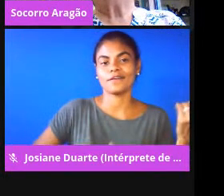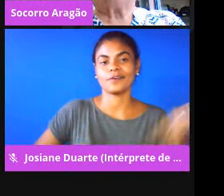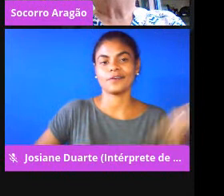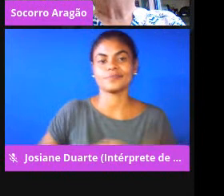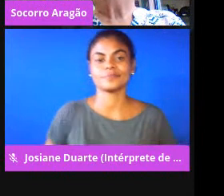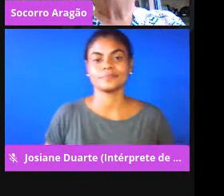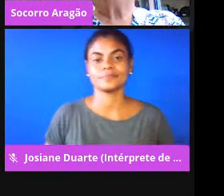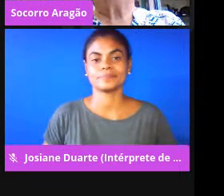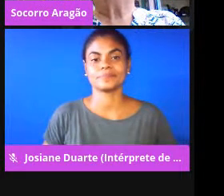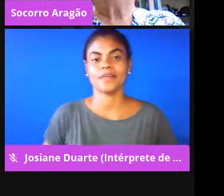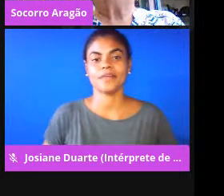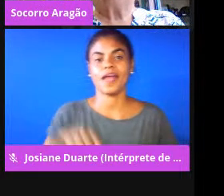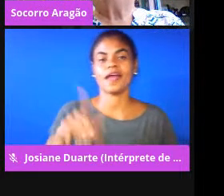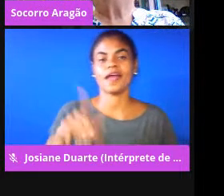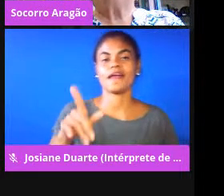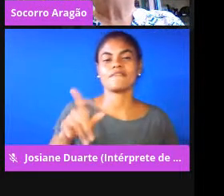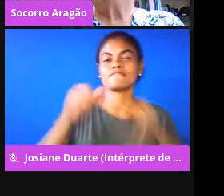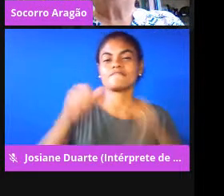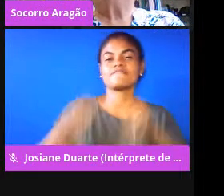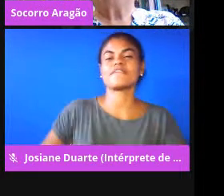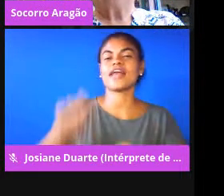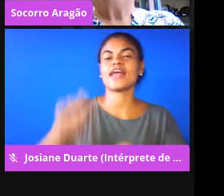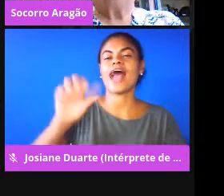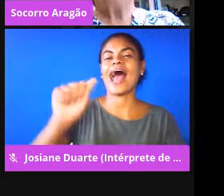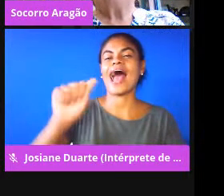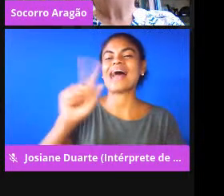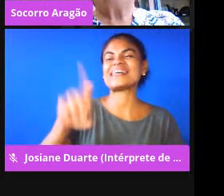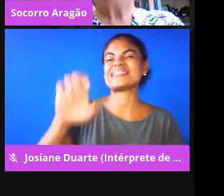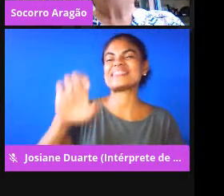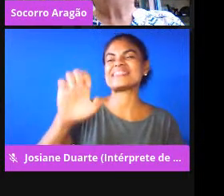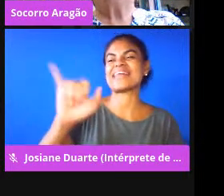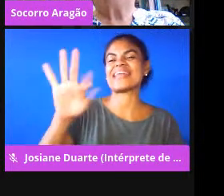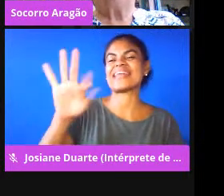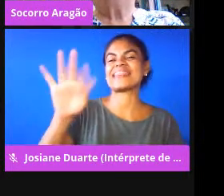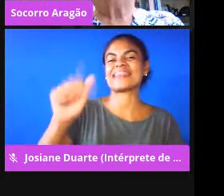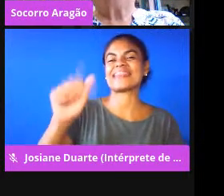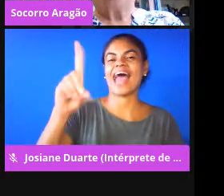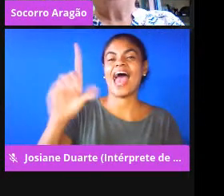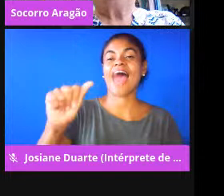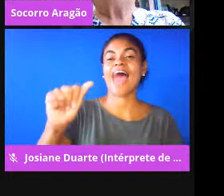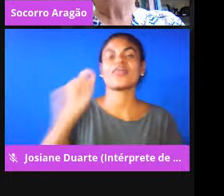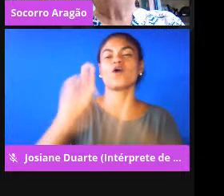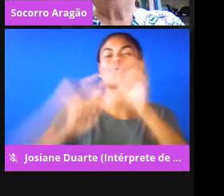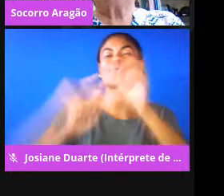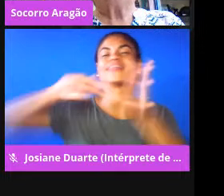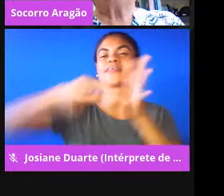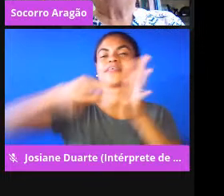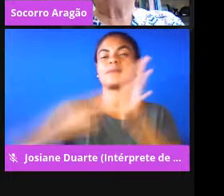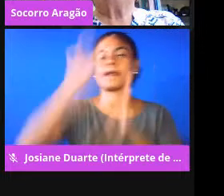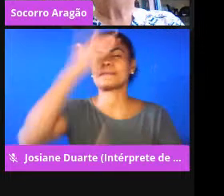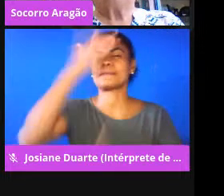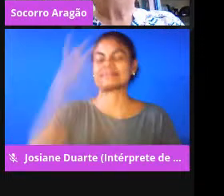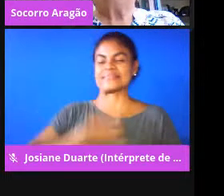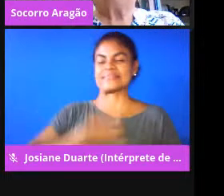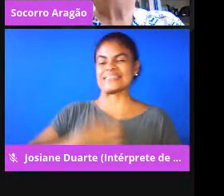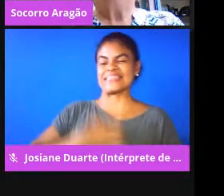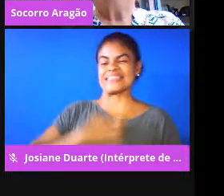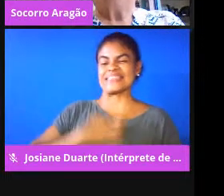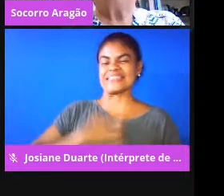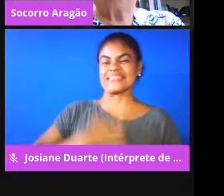Ficar logo aceitada, pessoa que se torna brava, desaforada. Mas minha filha me diga se eu posso. Ela fica logo aceitada. Isso